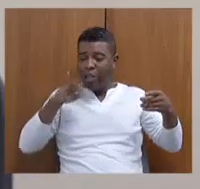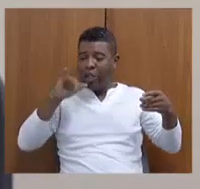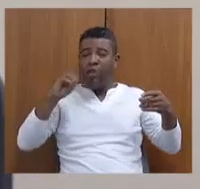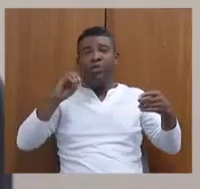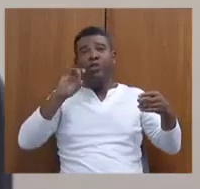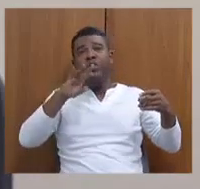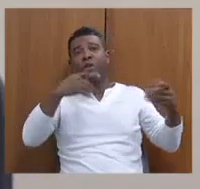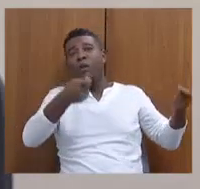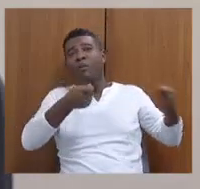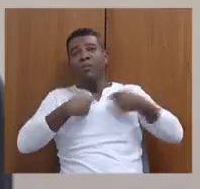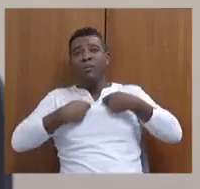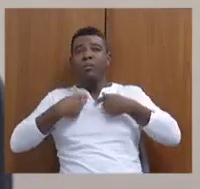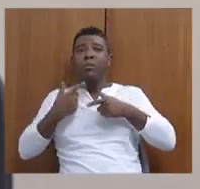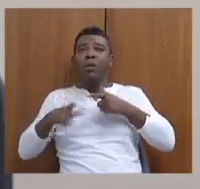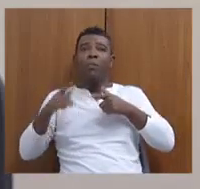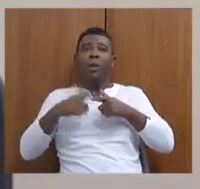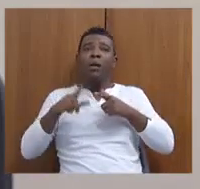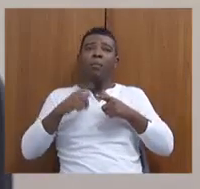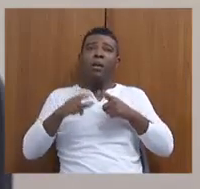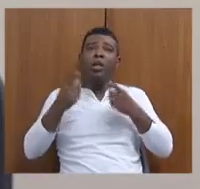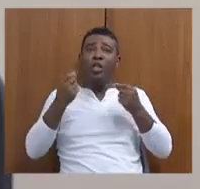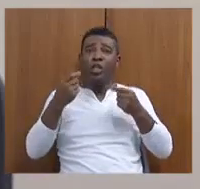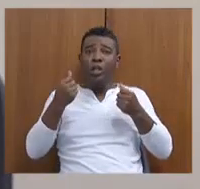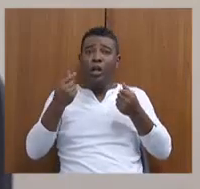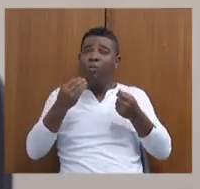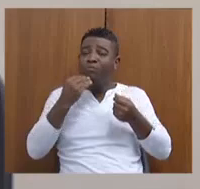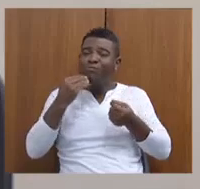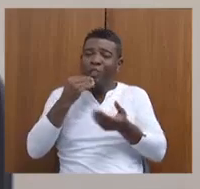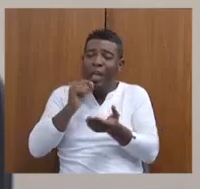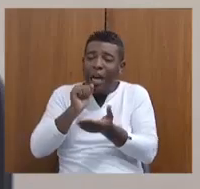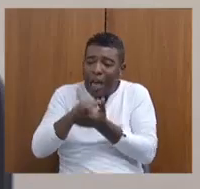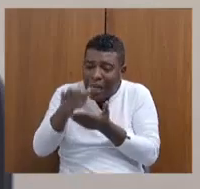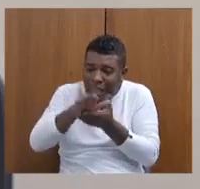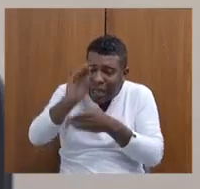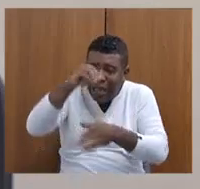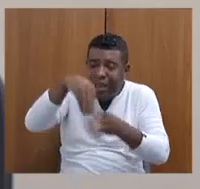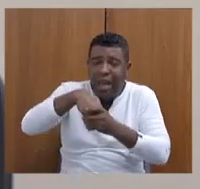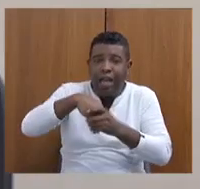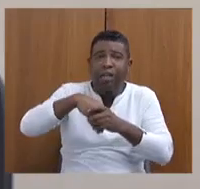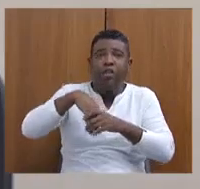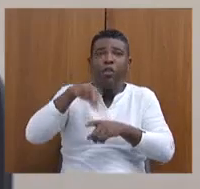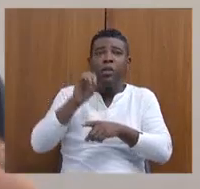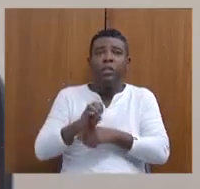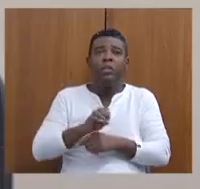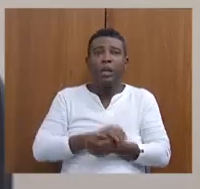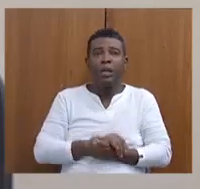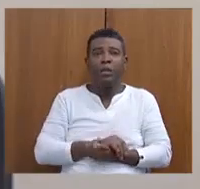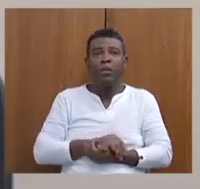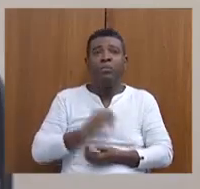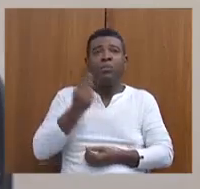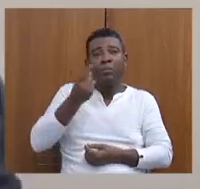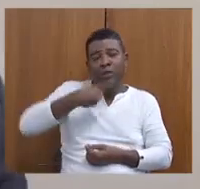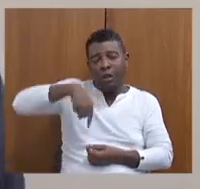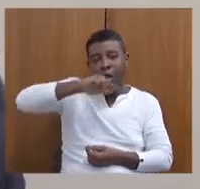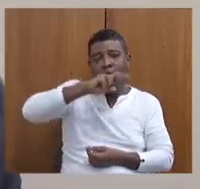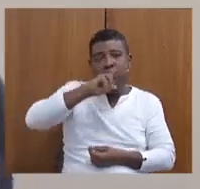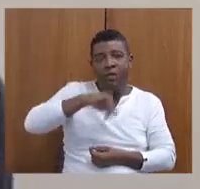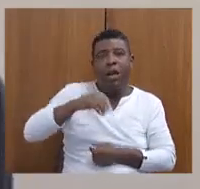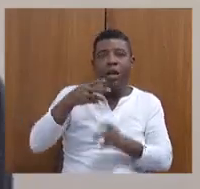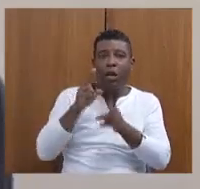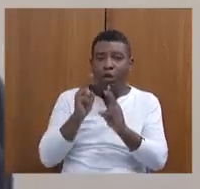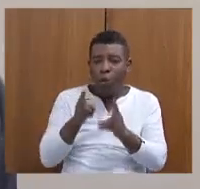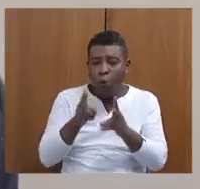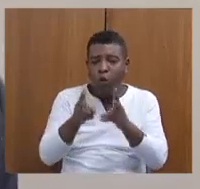Minas Gerais um dia que deixou de ser gasto aqui dentro do Estado nós vamos continuar trabalhando os arranjos produtivos